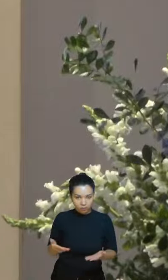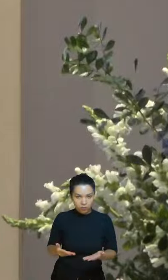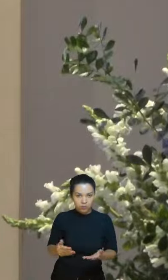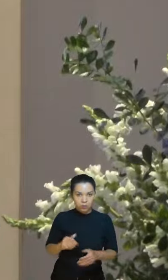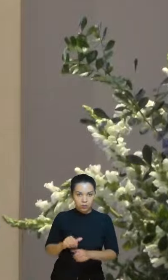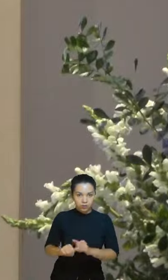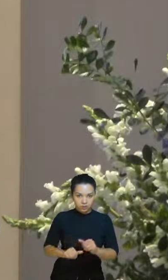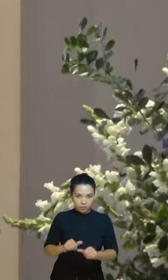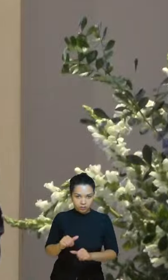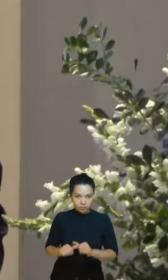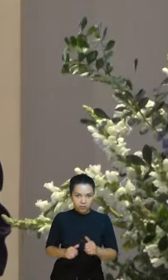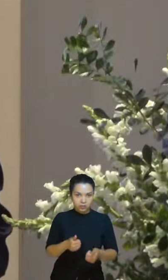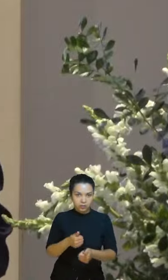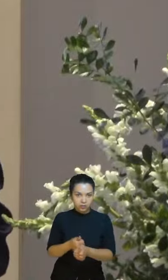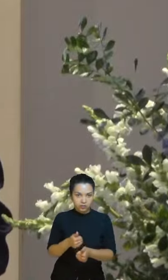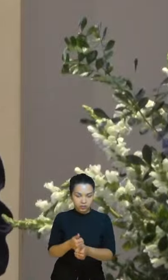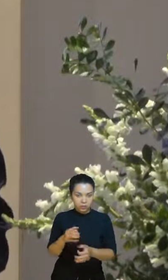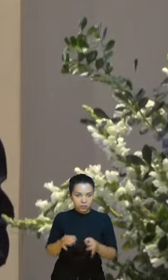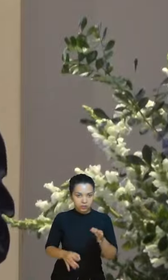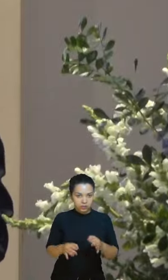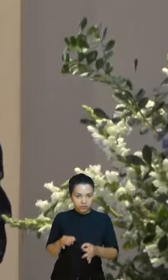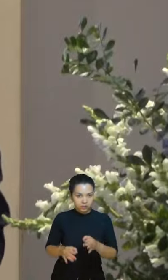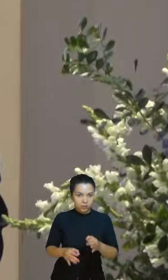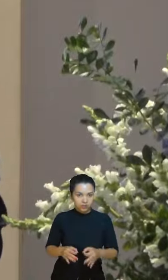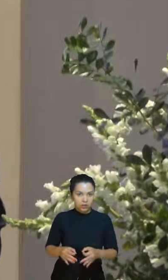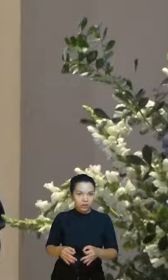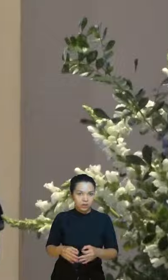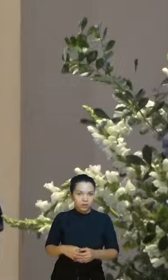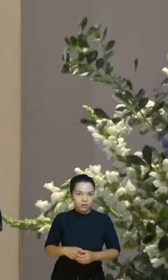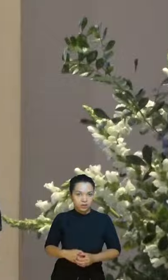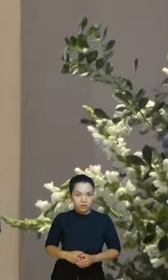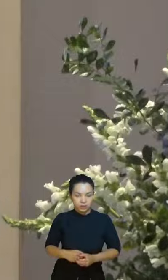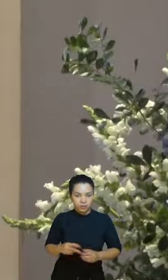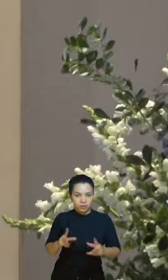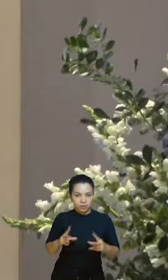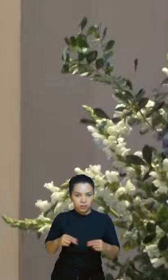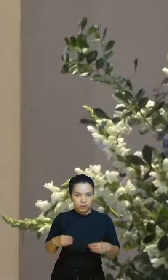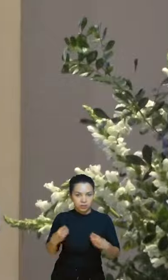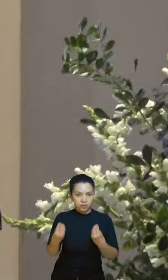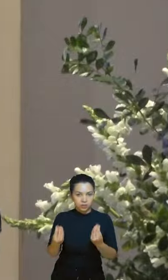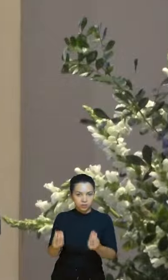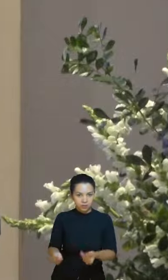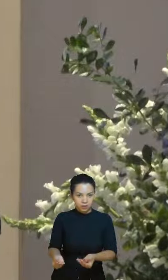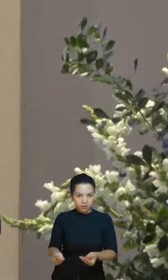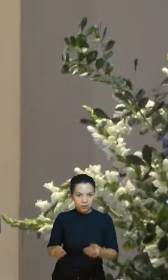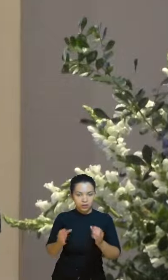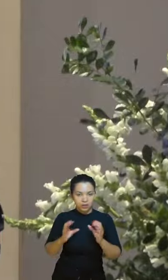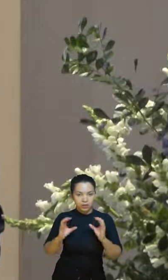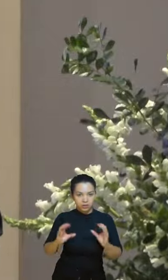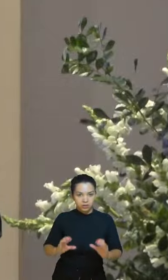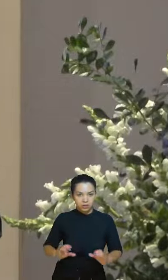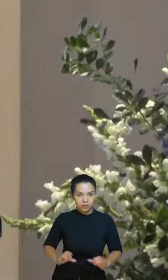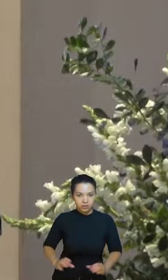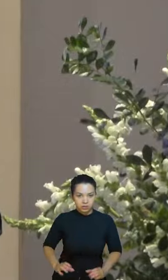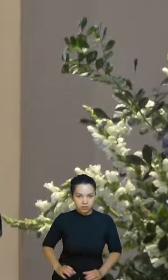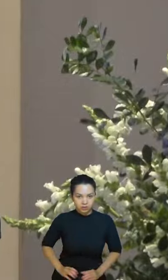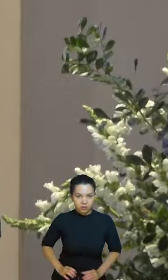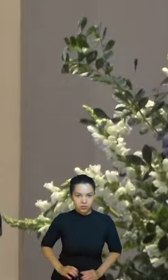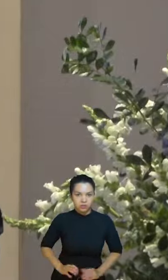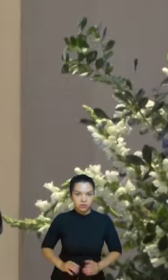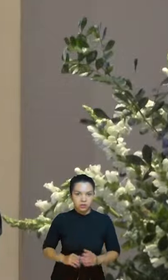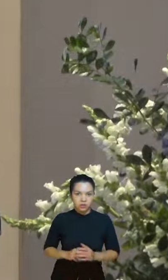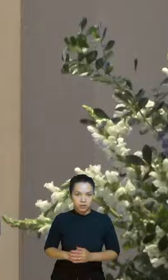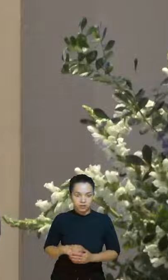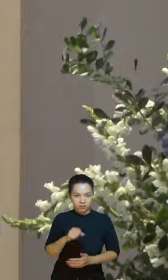nosso Tribunal de Justiça que vai conferir merecidamente a sua excelência a cidadania de